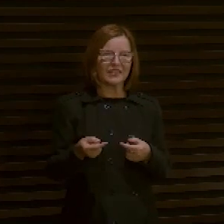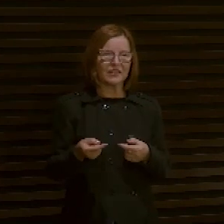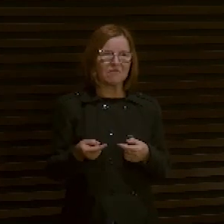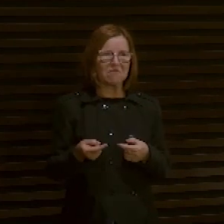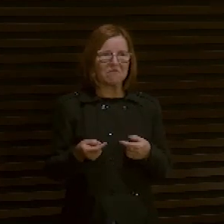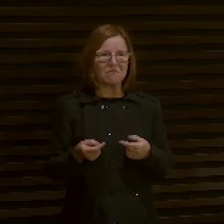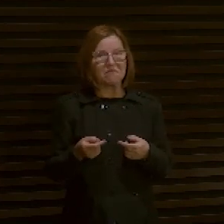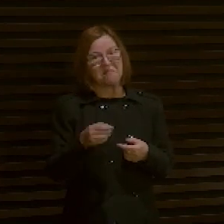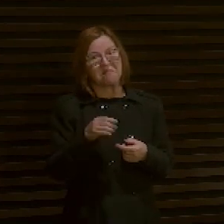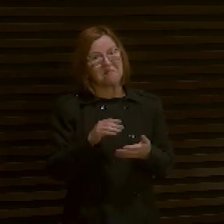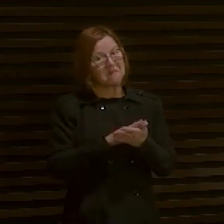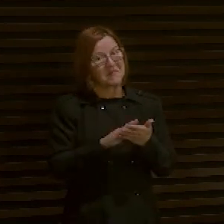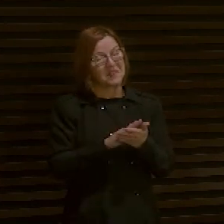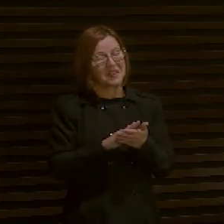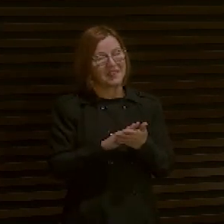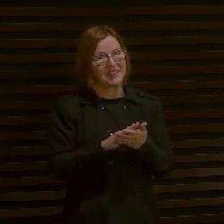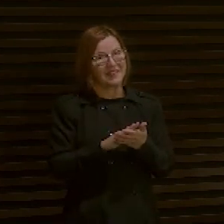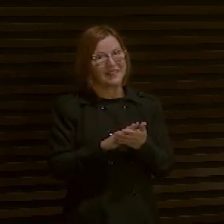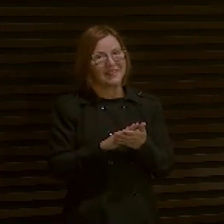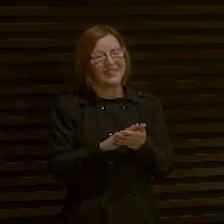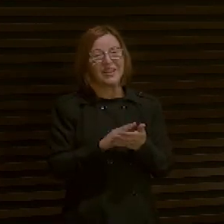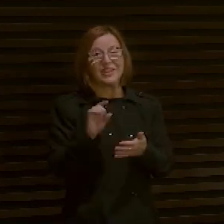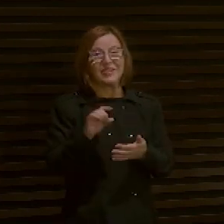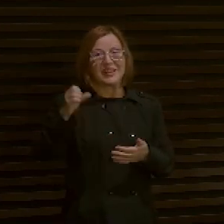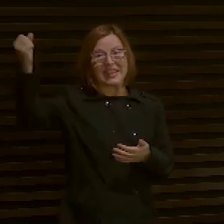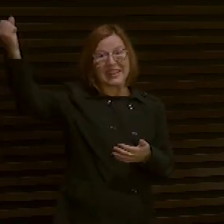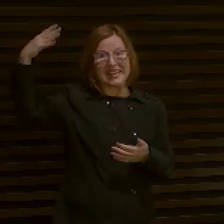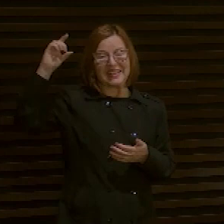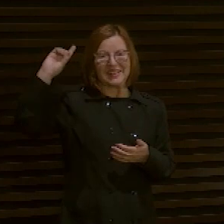Absolutamente nada. É a graça de Deus. Não tem merecimento,